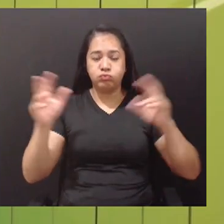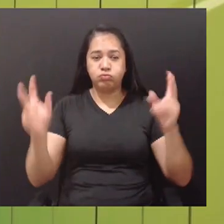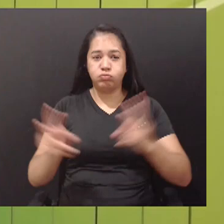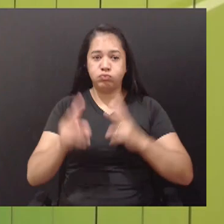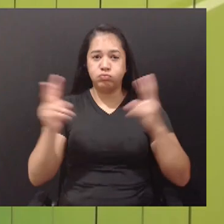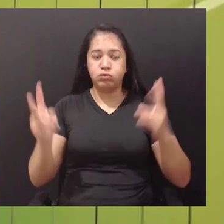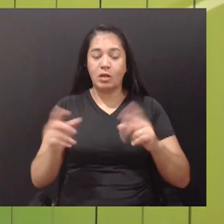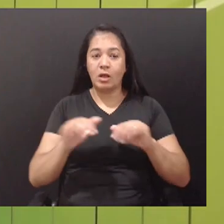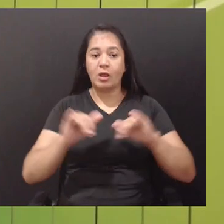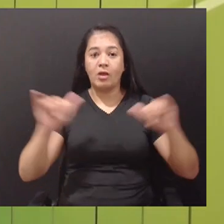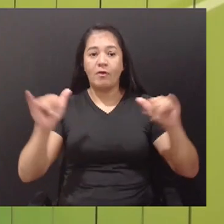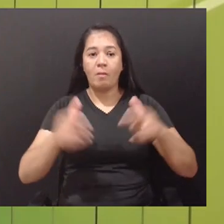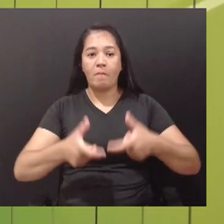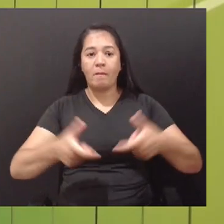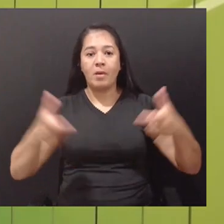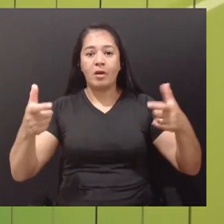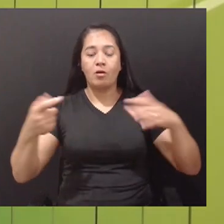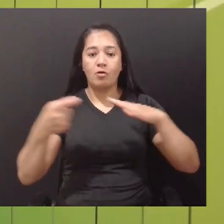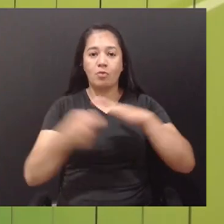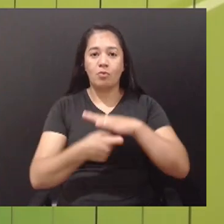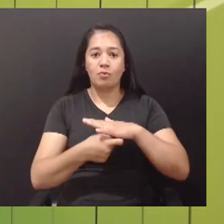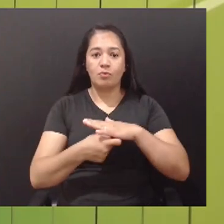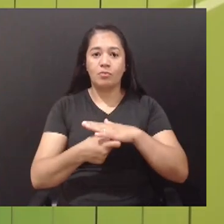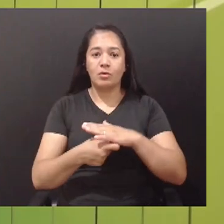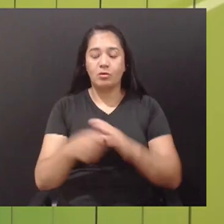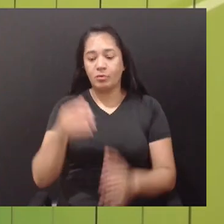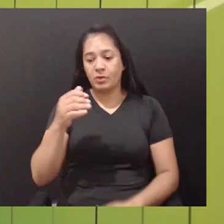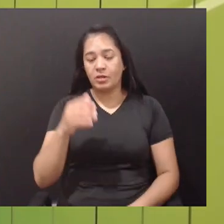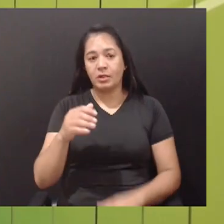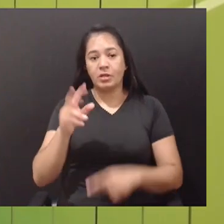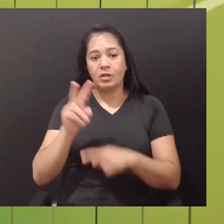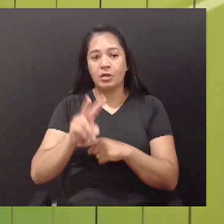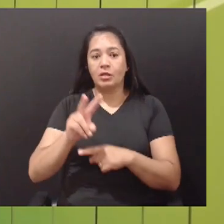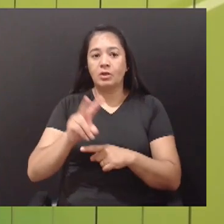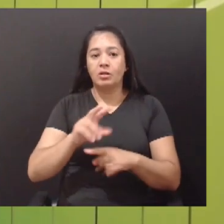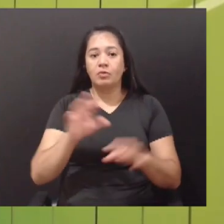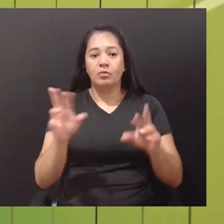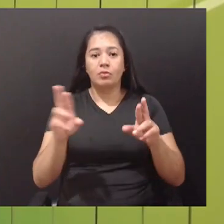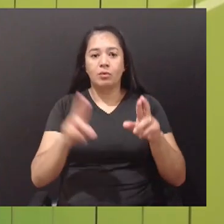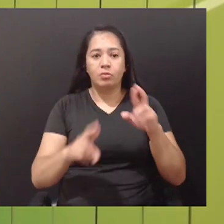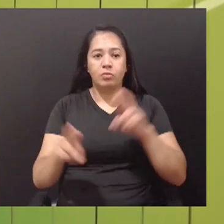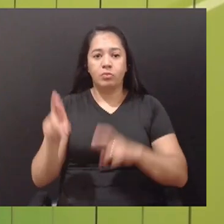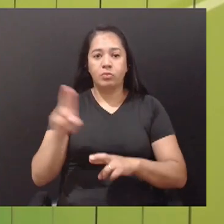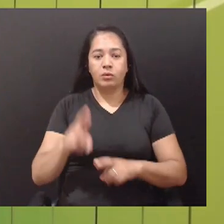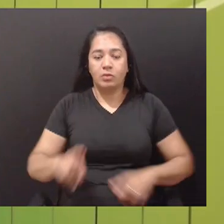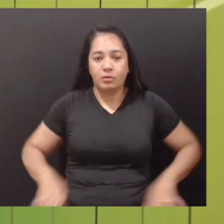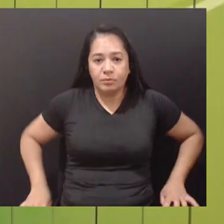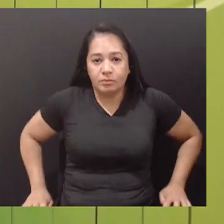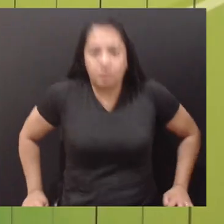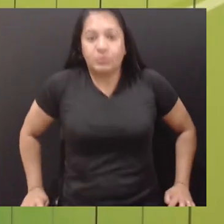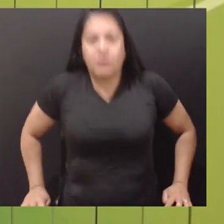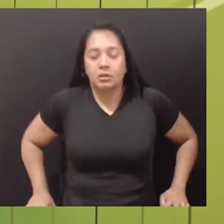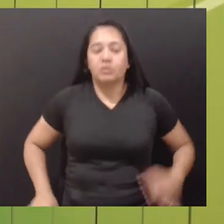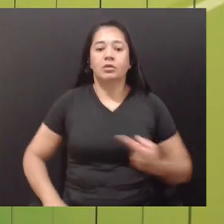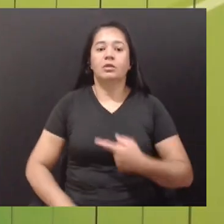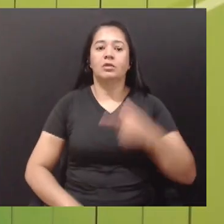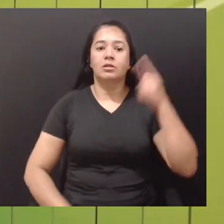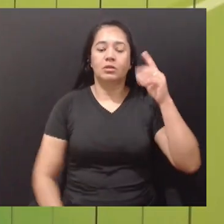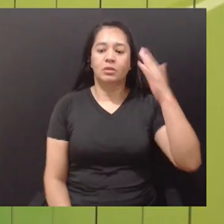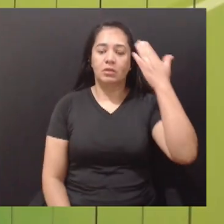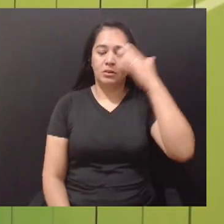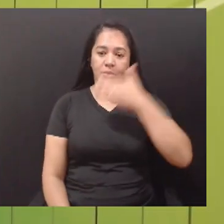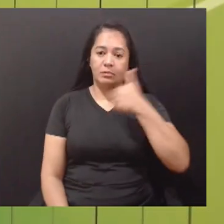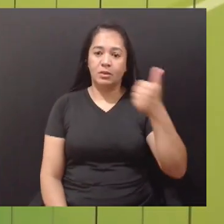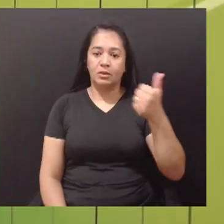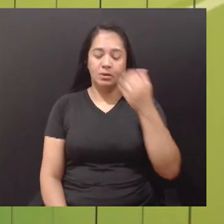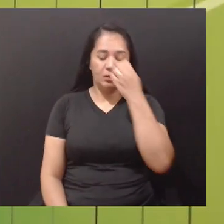para um maior investimento em previsão e monitoramento. Para que possamos entender melhor esse